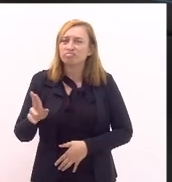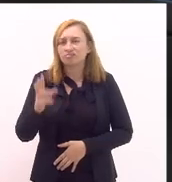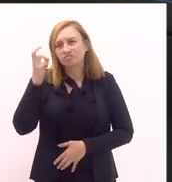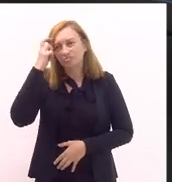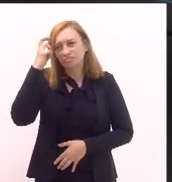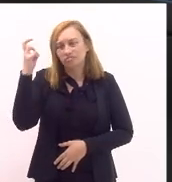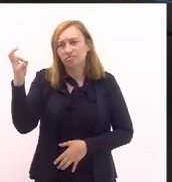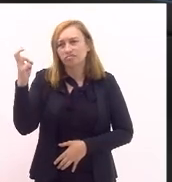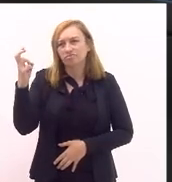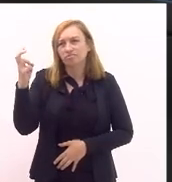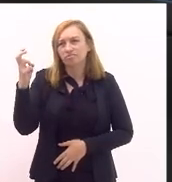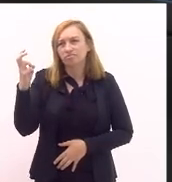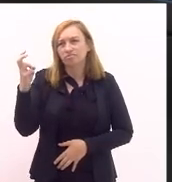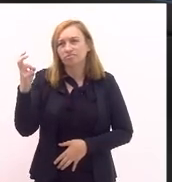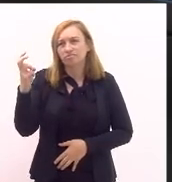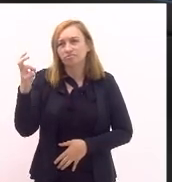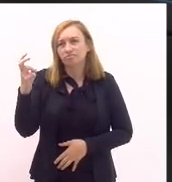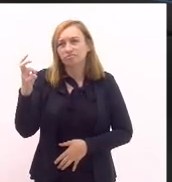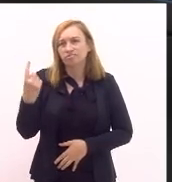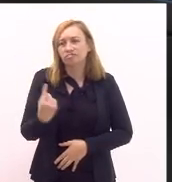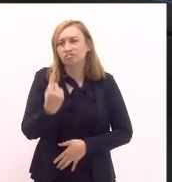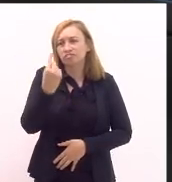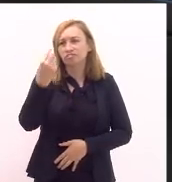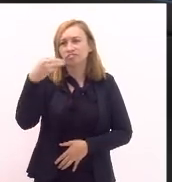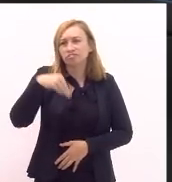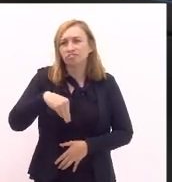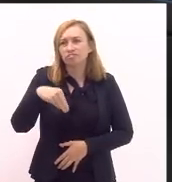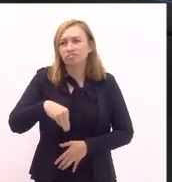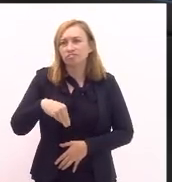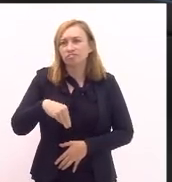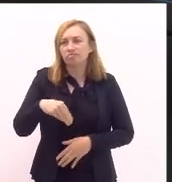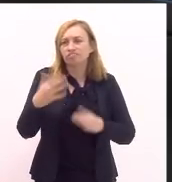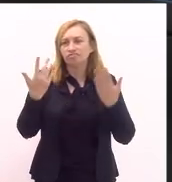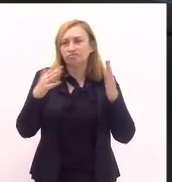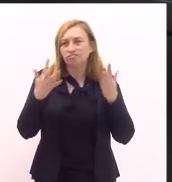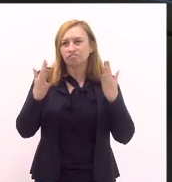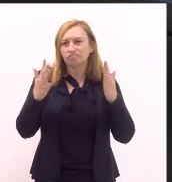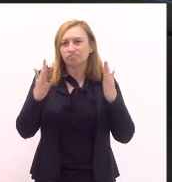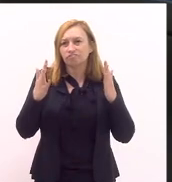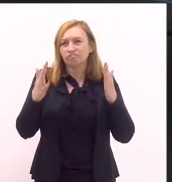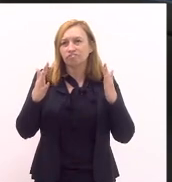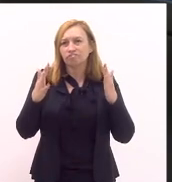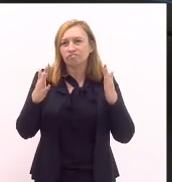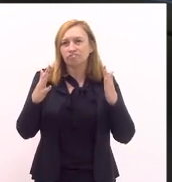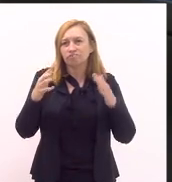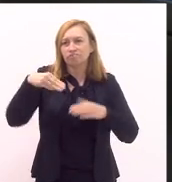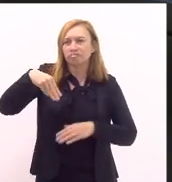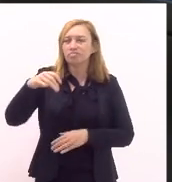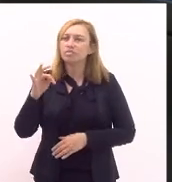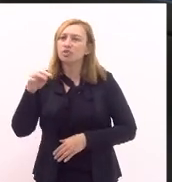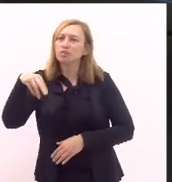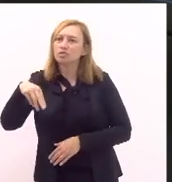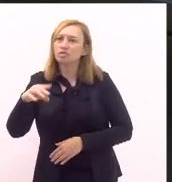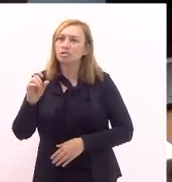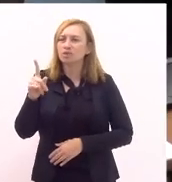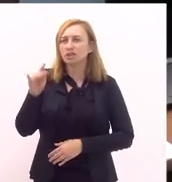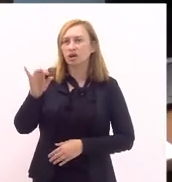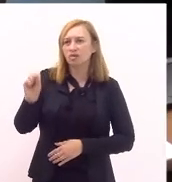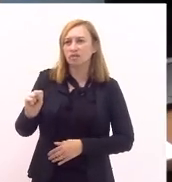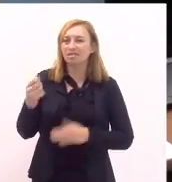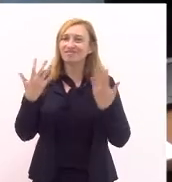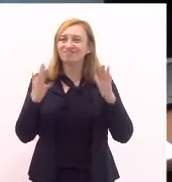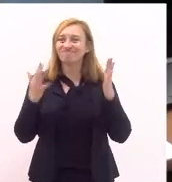cultura nós fizéssemos um minuto de Palmas para o Milton Gonçalves e